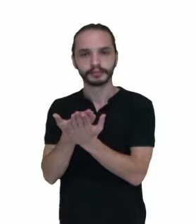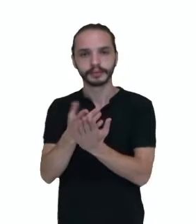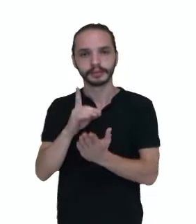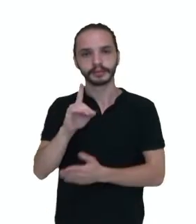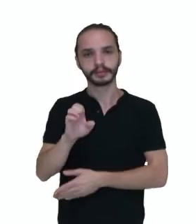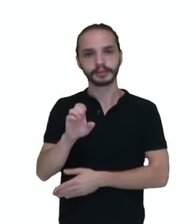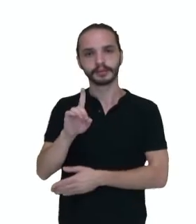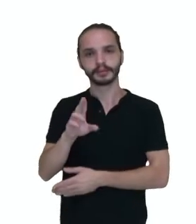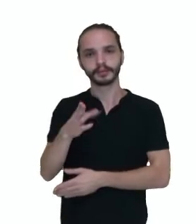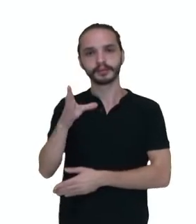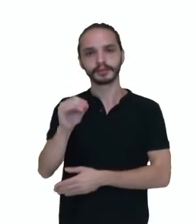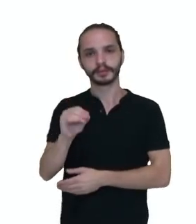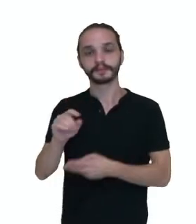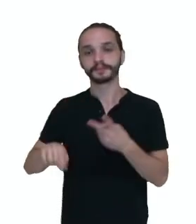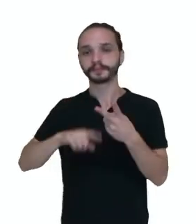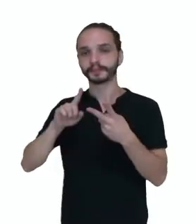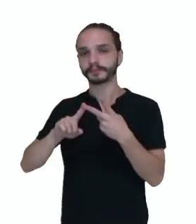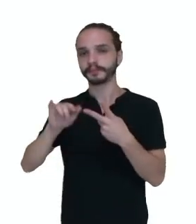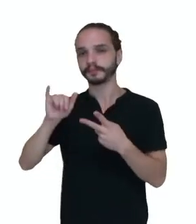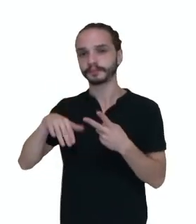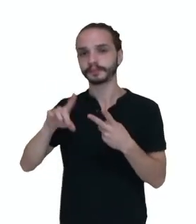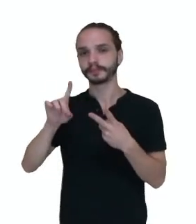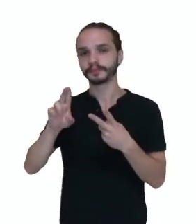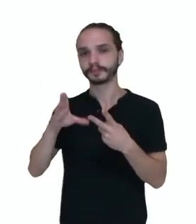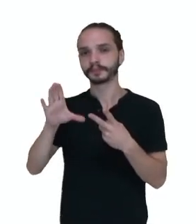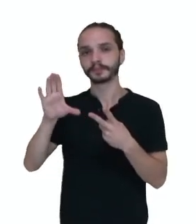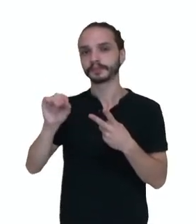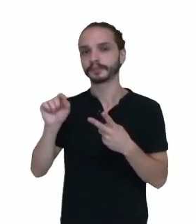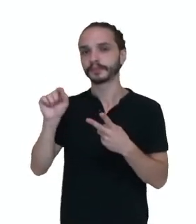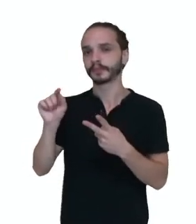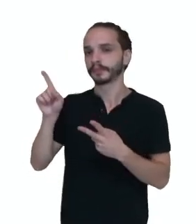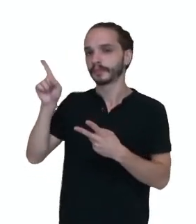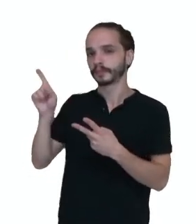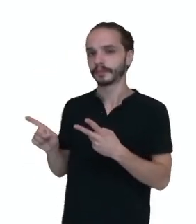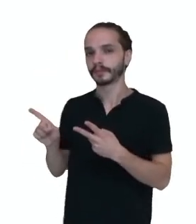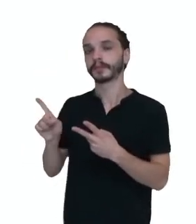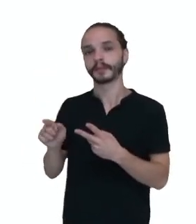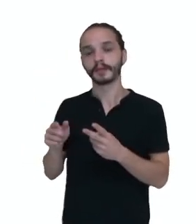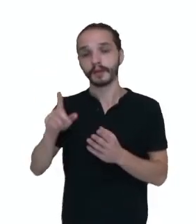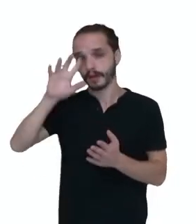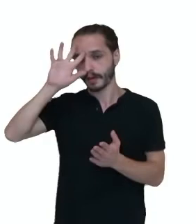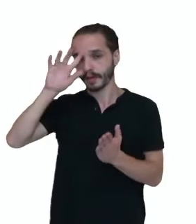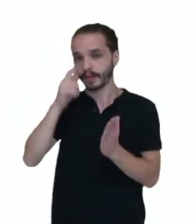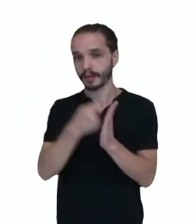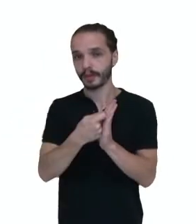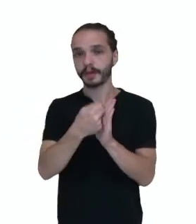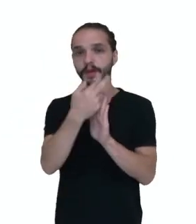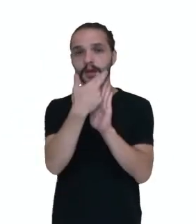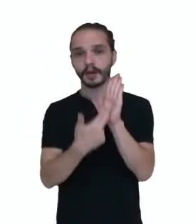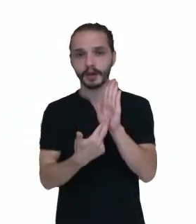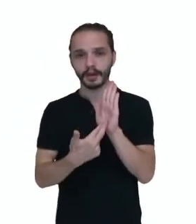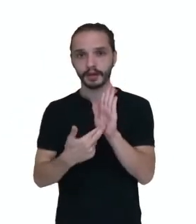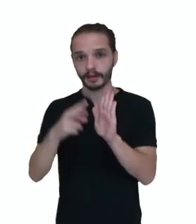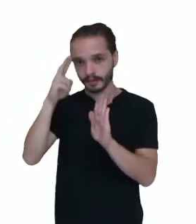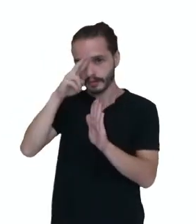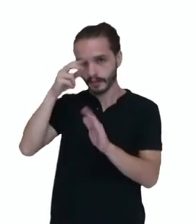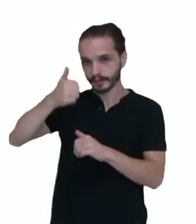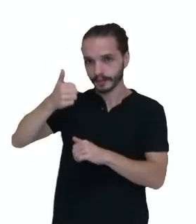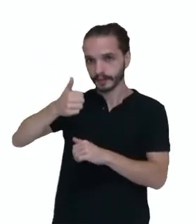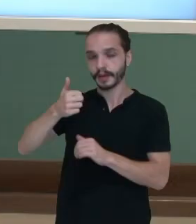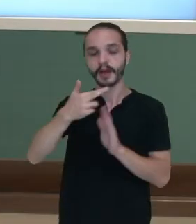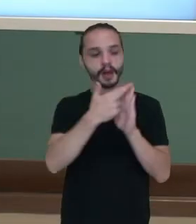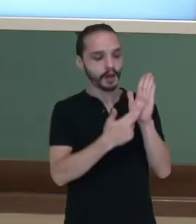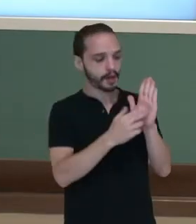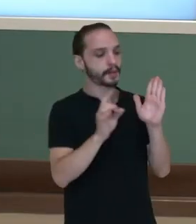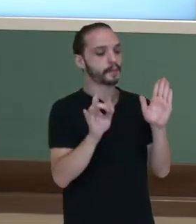lógica por indução. Indução é determinar a regra. Lembra que na dedução eu tenho a regra,